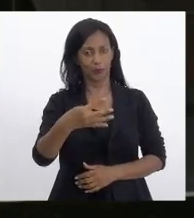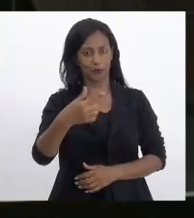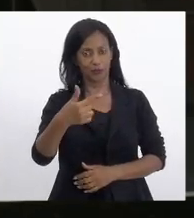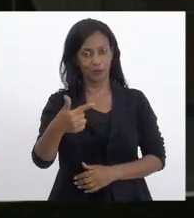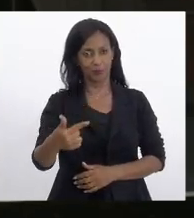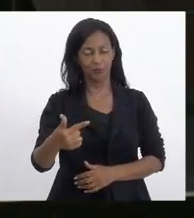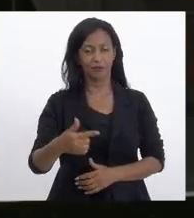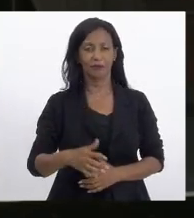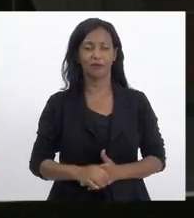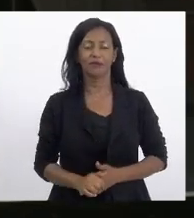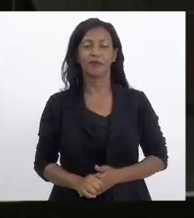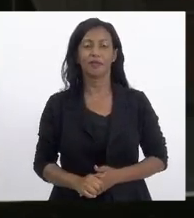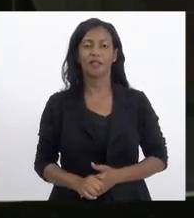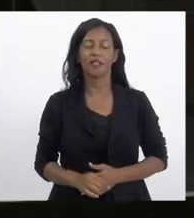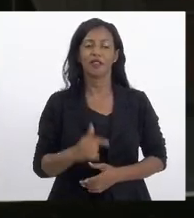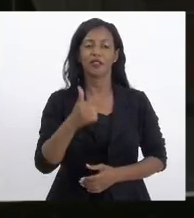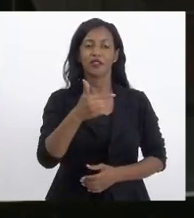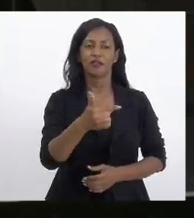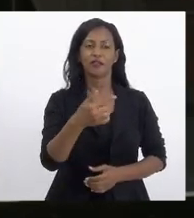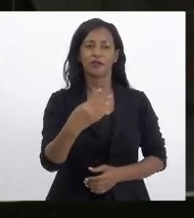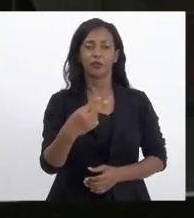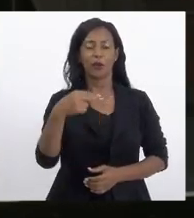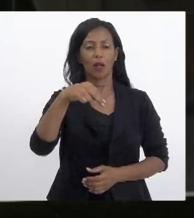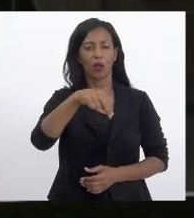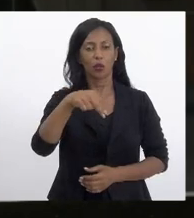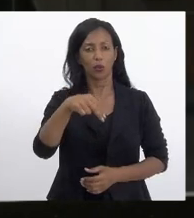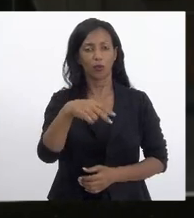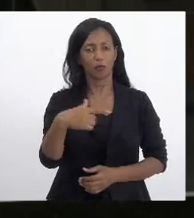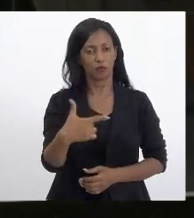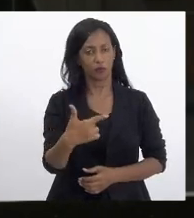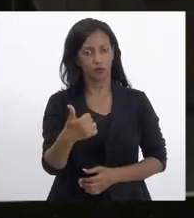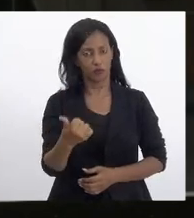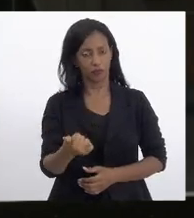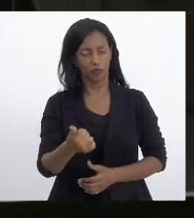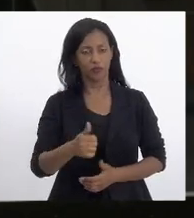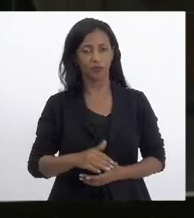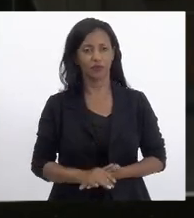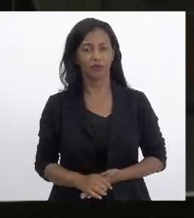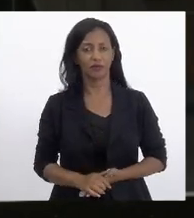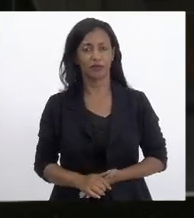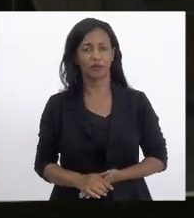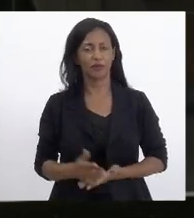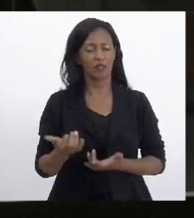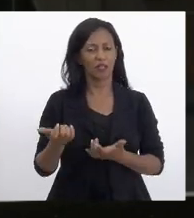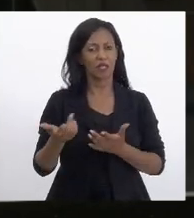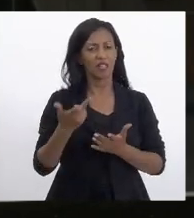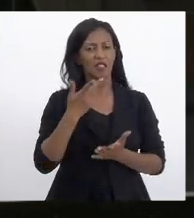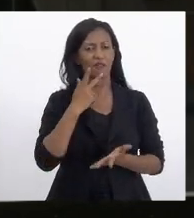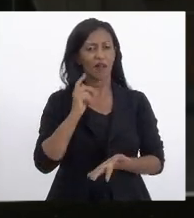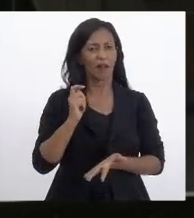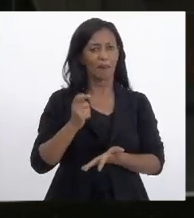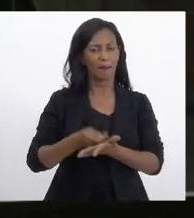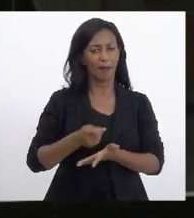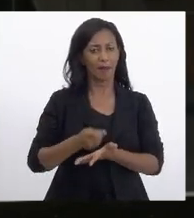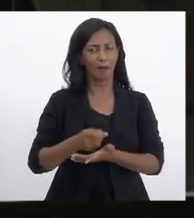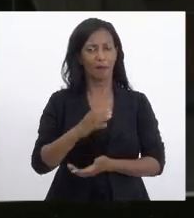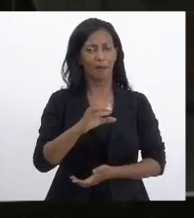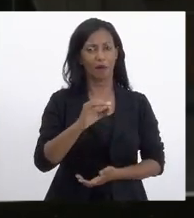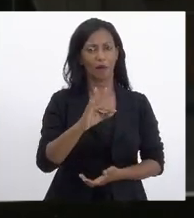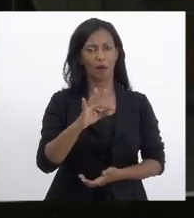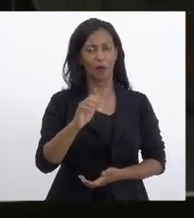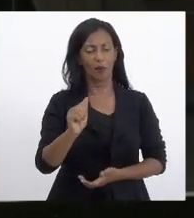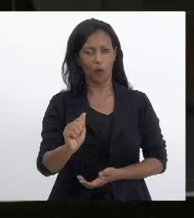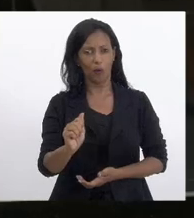47.842, de 24 de novembro de 2021, que dispõe sobre o pagamento de cota